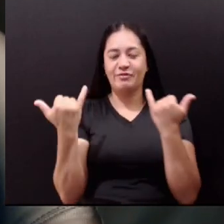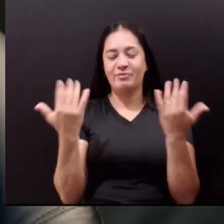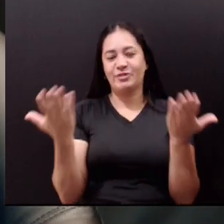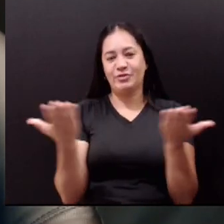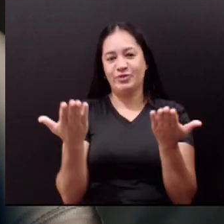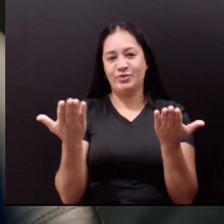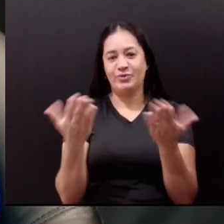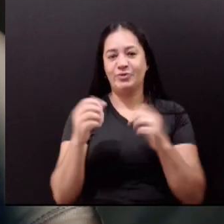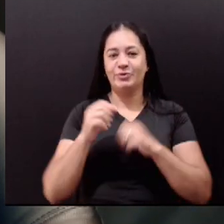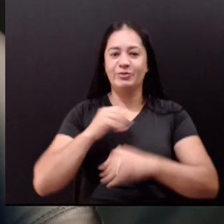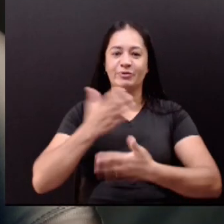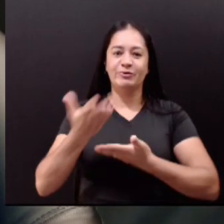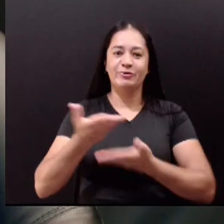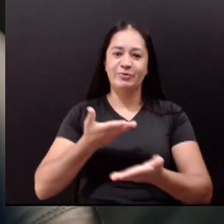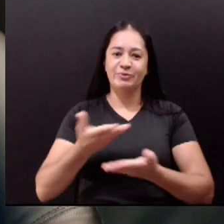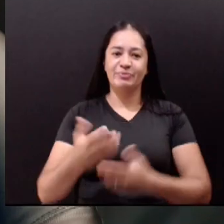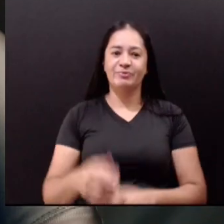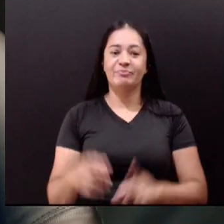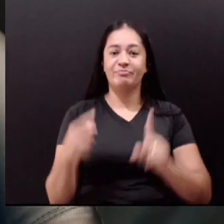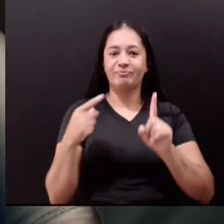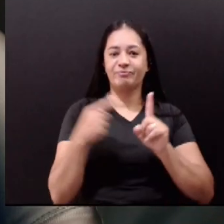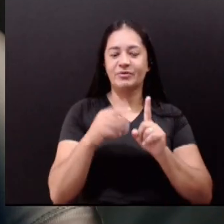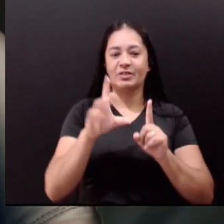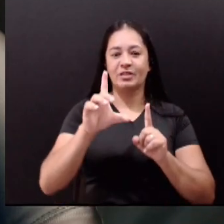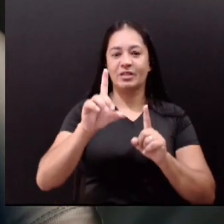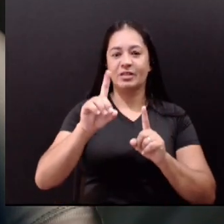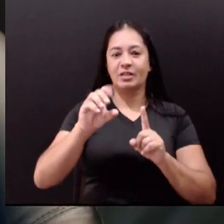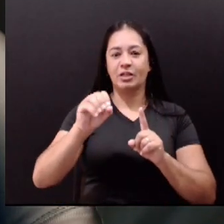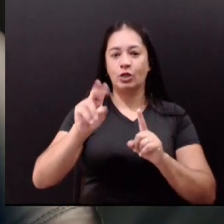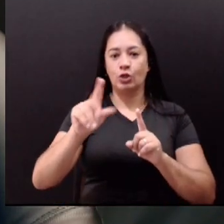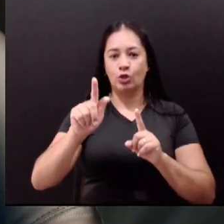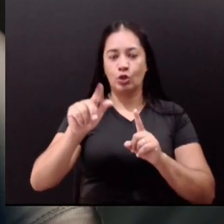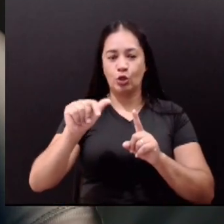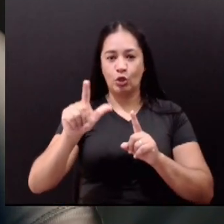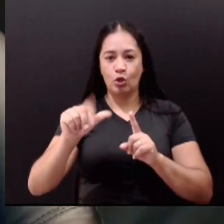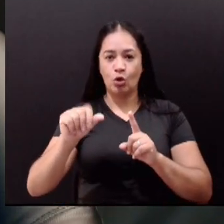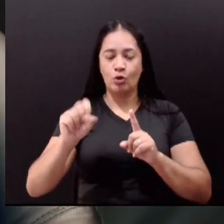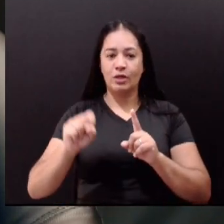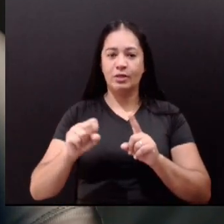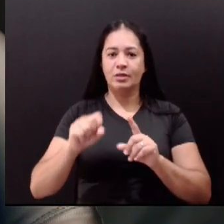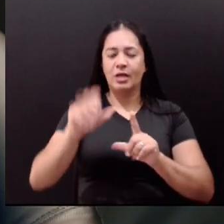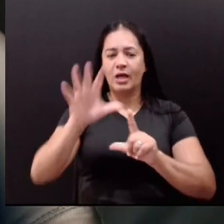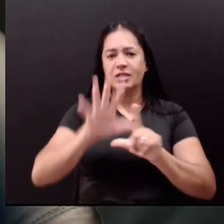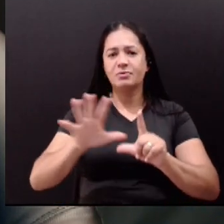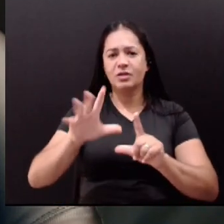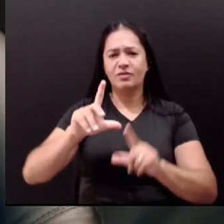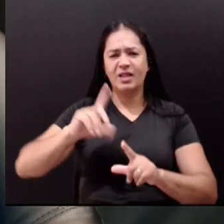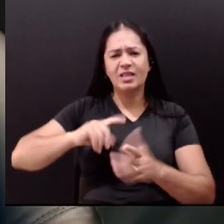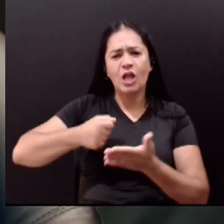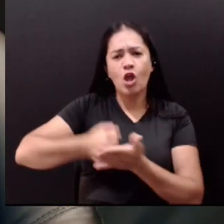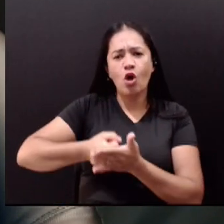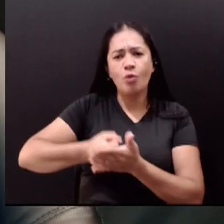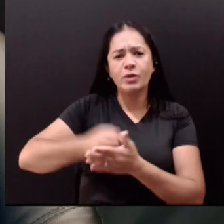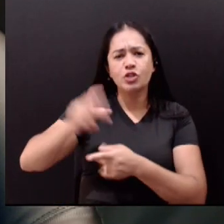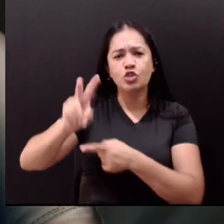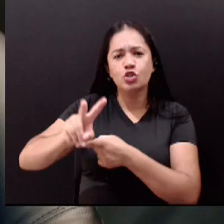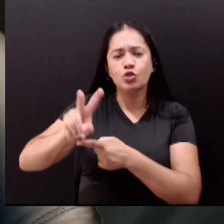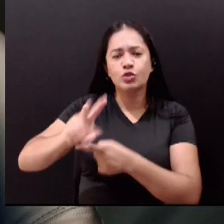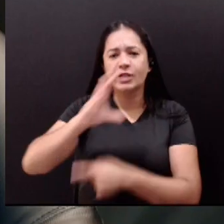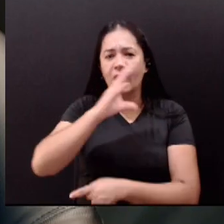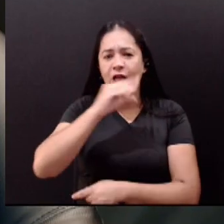Douglas do Cambuí, as plataformas digitais têm alguma obrigação legal de proteger adolescentes contra crimes